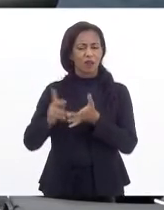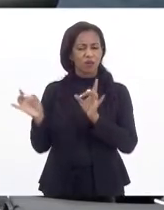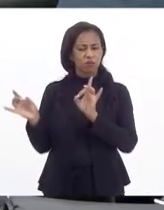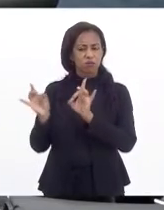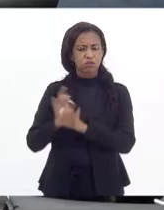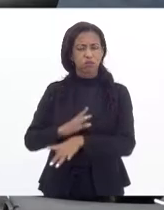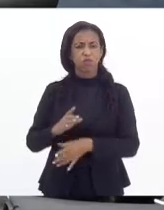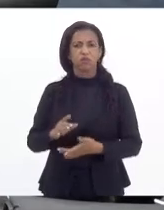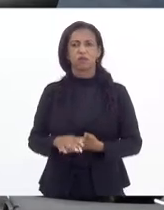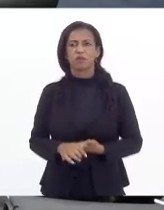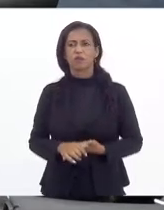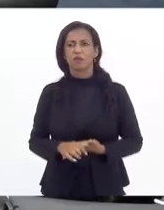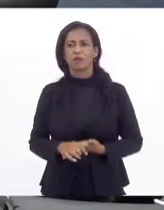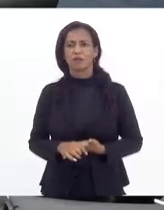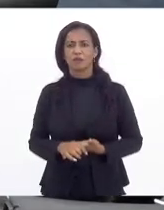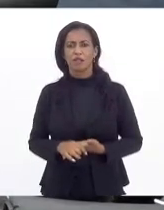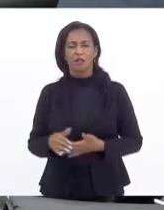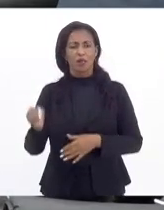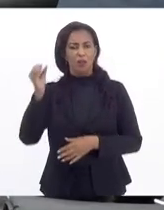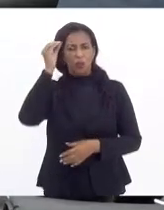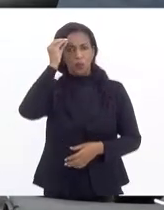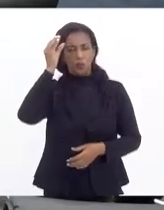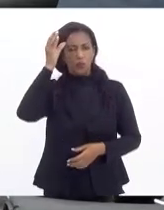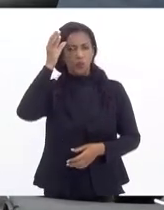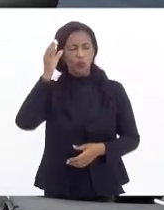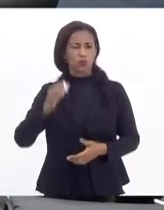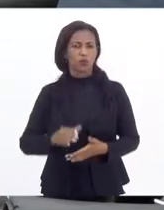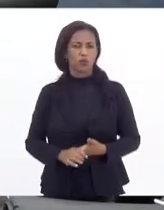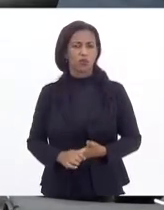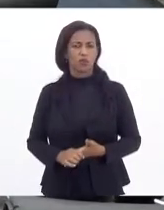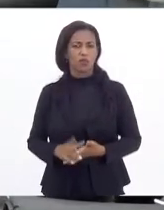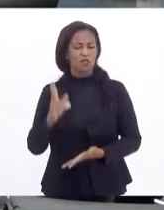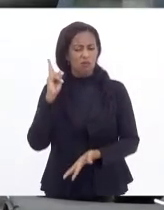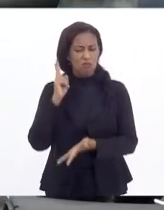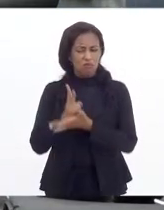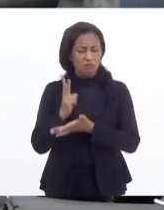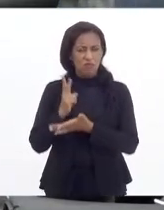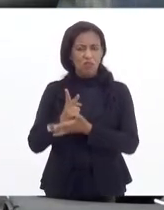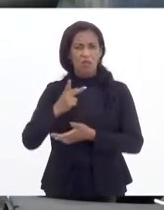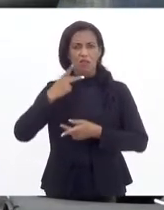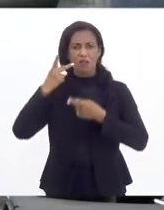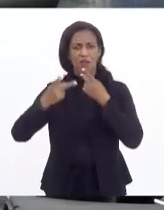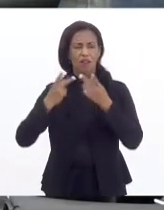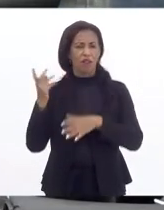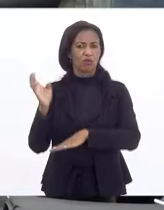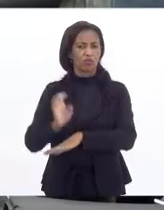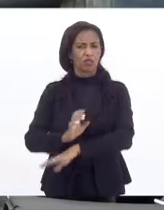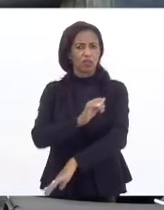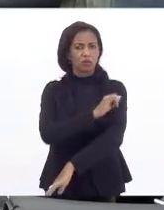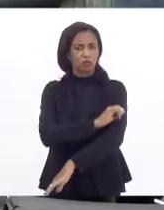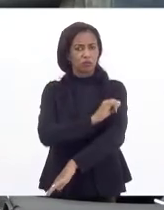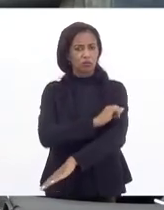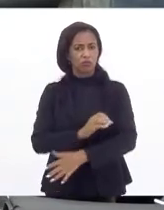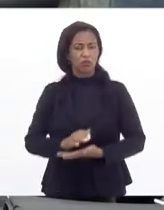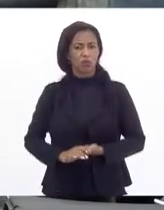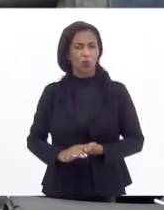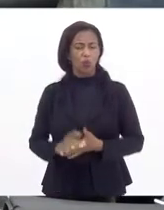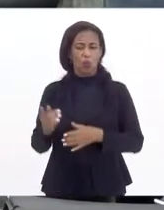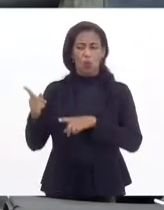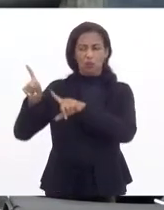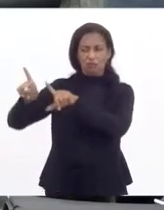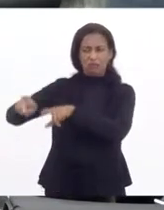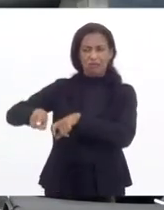concreta de destruição da cultura. E eu sempre falo, o estado do Rio de Janeiro, o